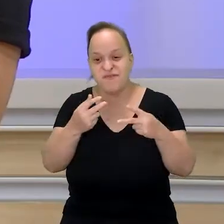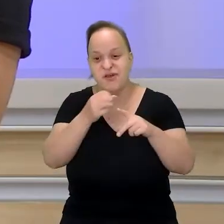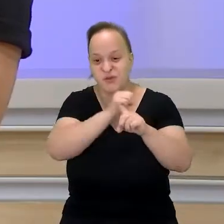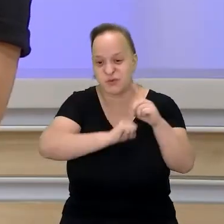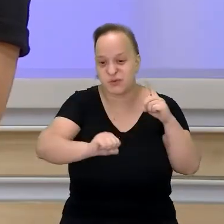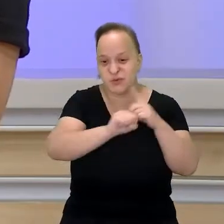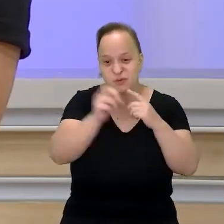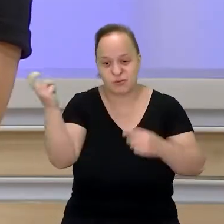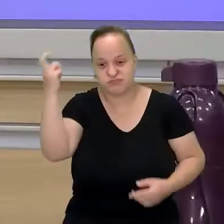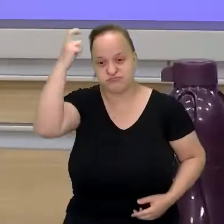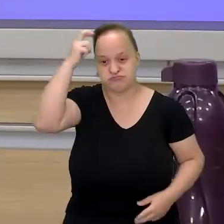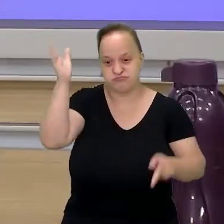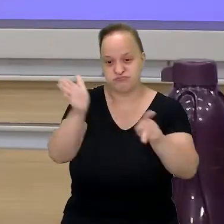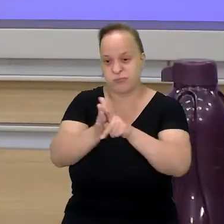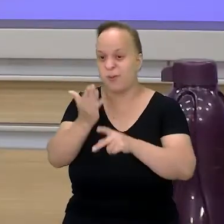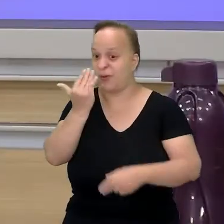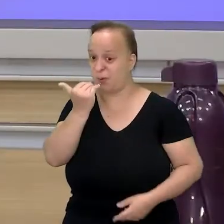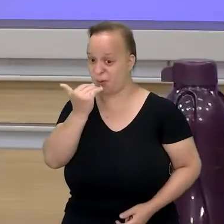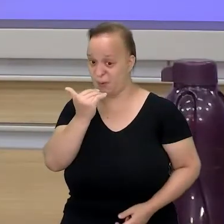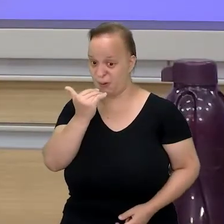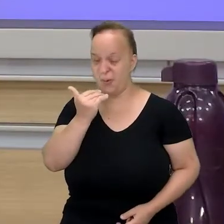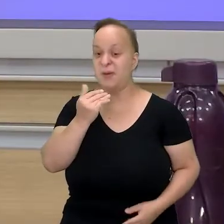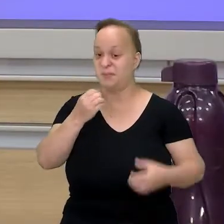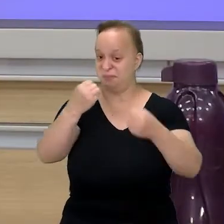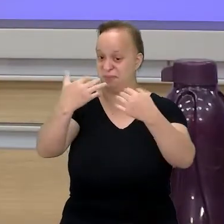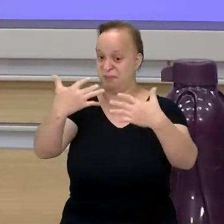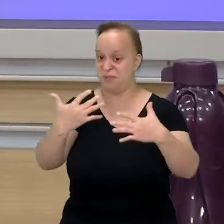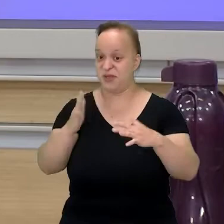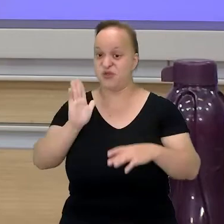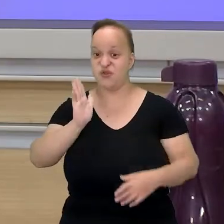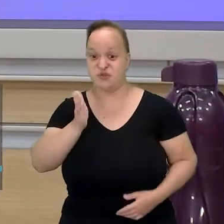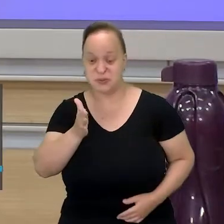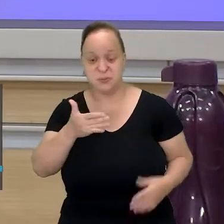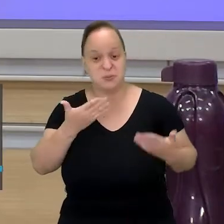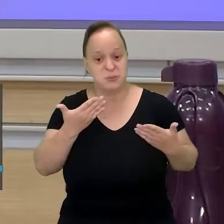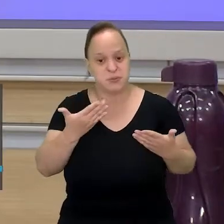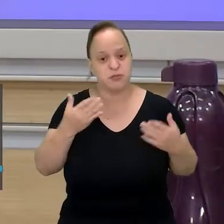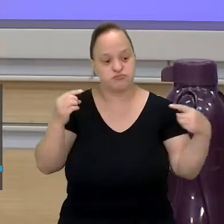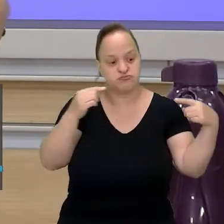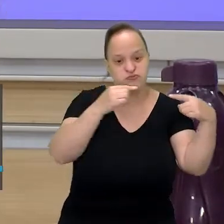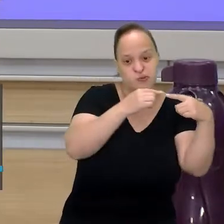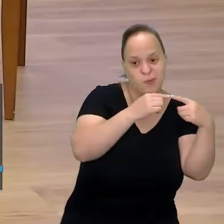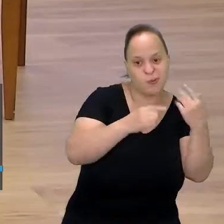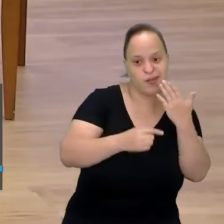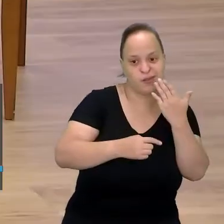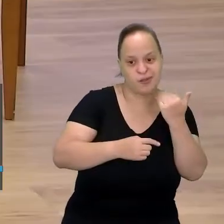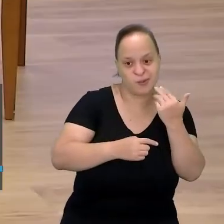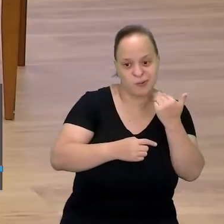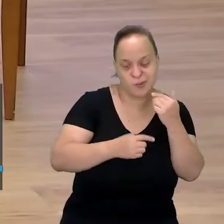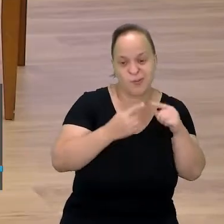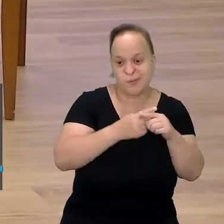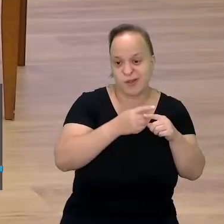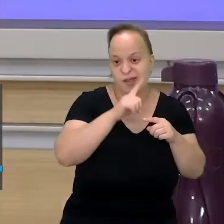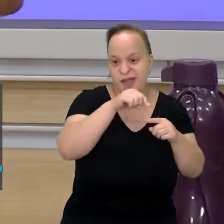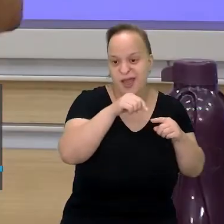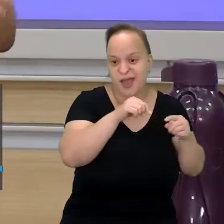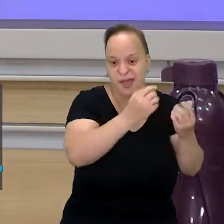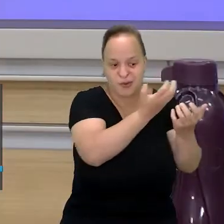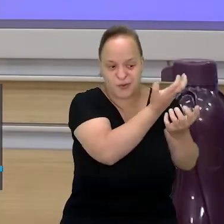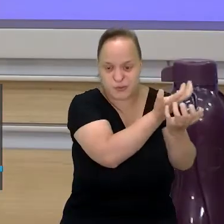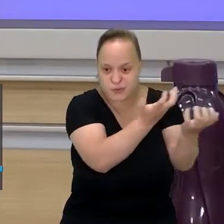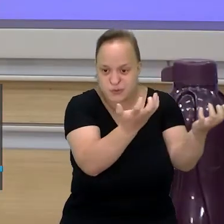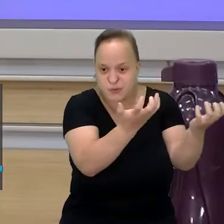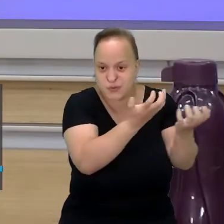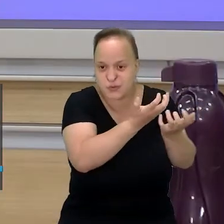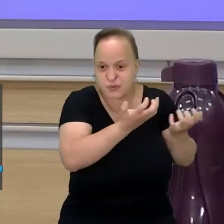Da alimentação. Ó, já falei. Alimentação é algo que a gente está falando bastante aqui, porque a gente está falando do solo, né? Processos químicos e